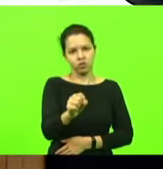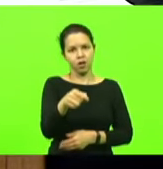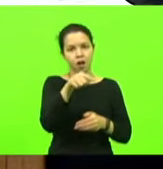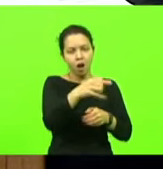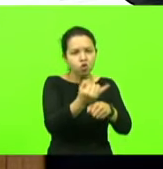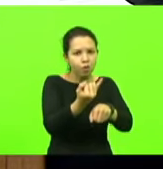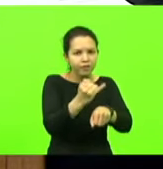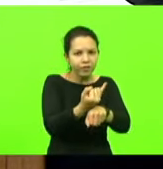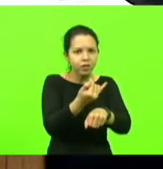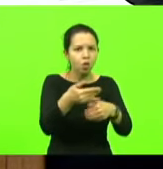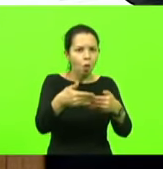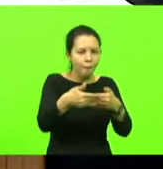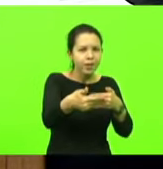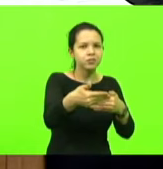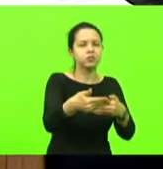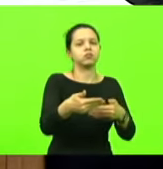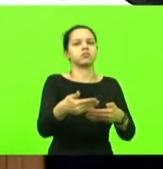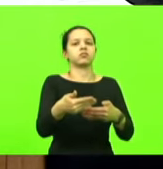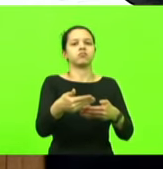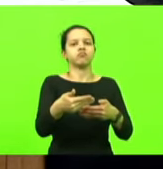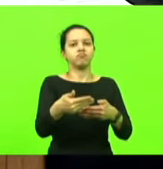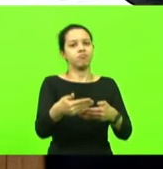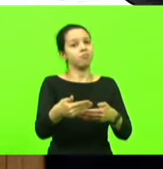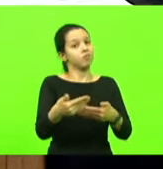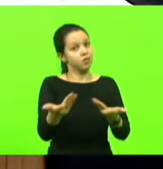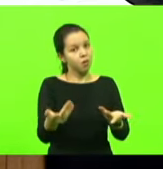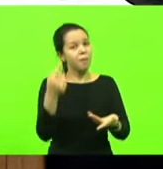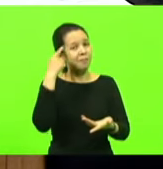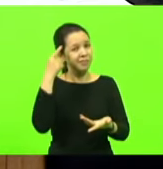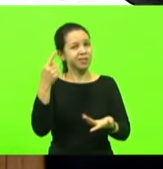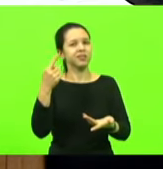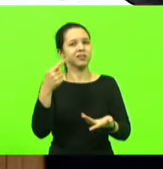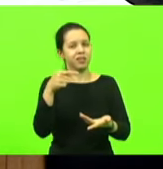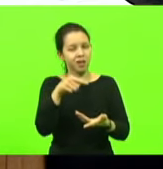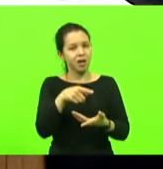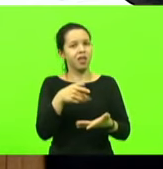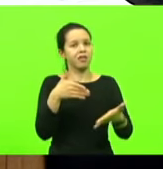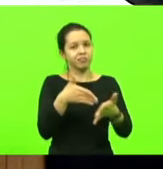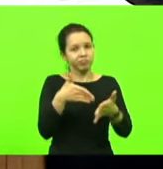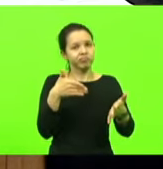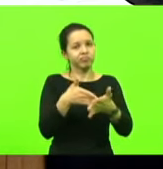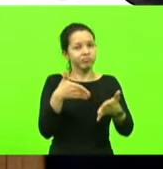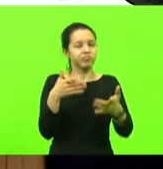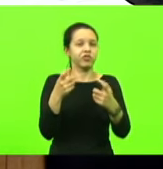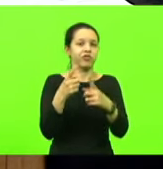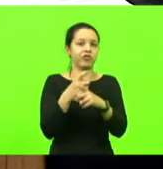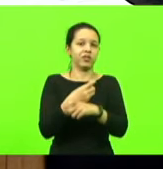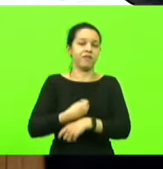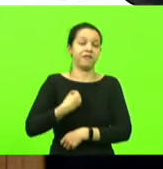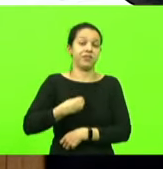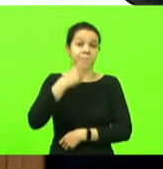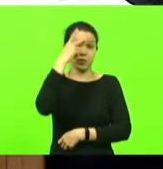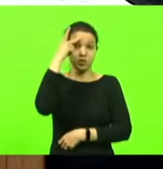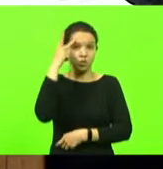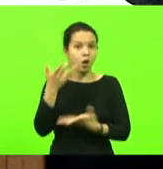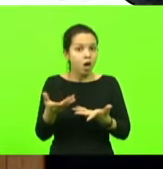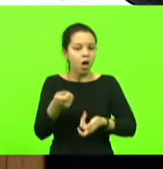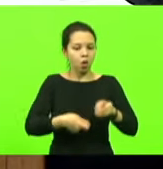Então, realmente, imagina como está isso, a logística, e como isso dificulta a vida de quem quer fazer a economia desse Estado